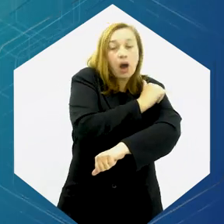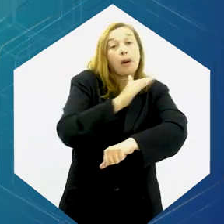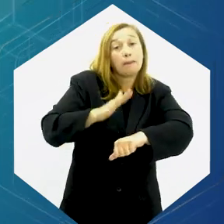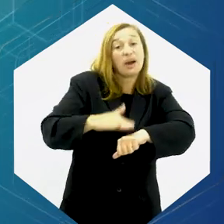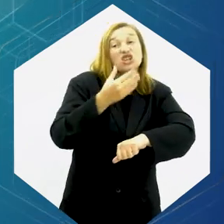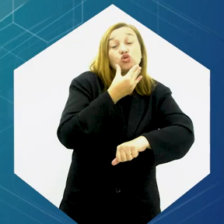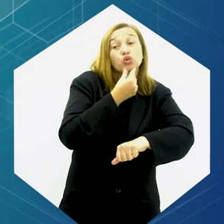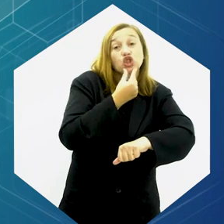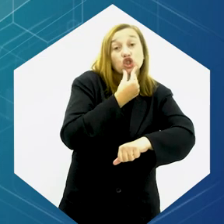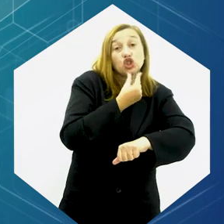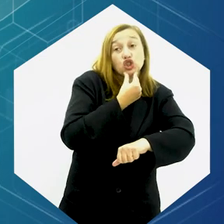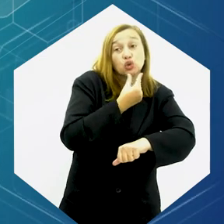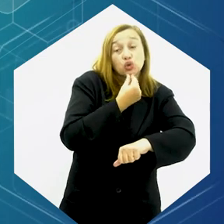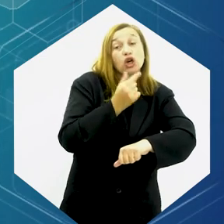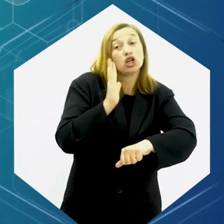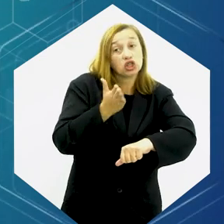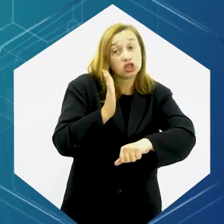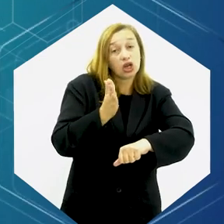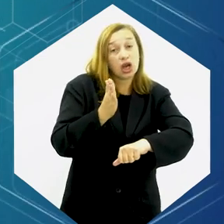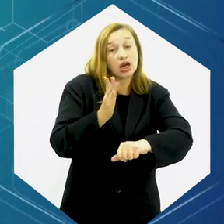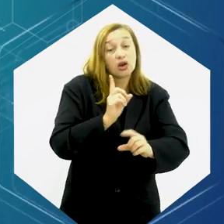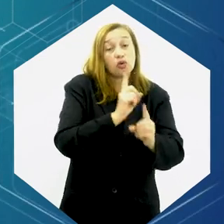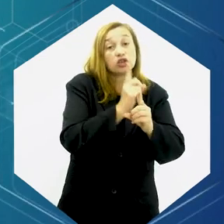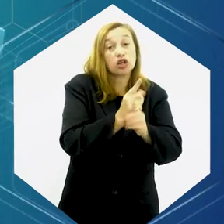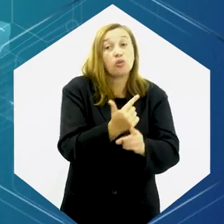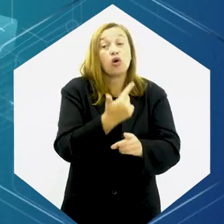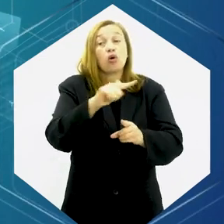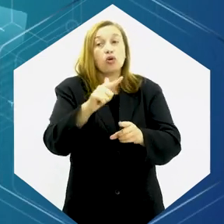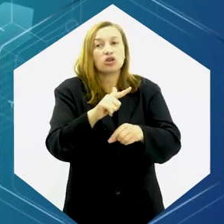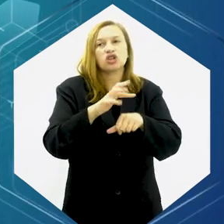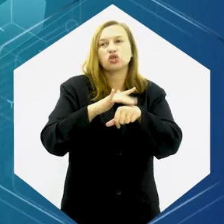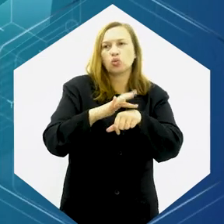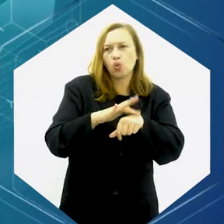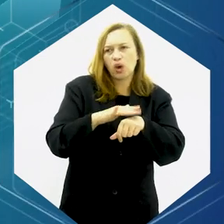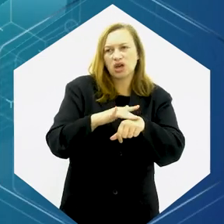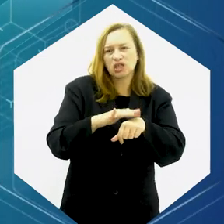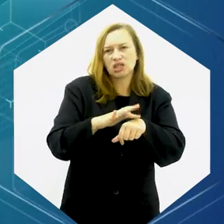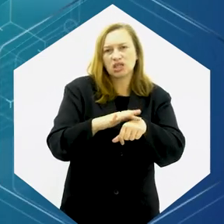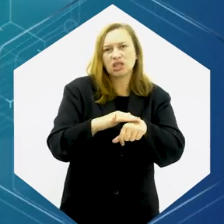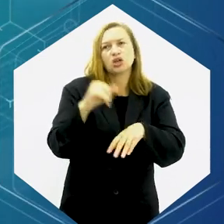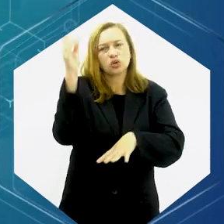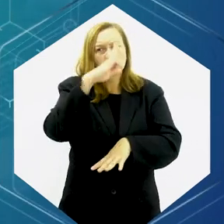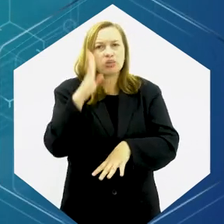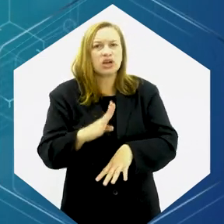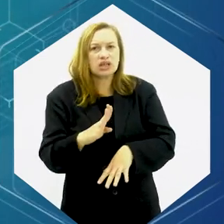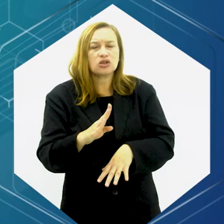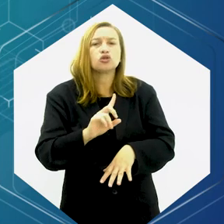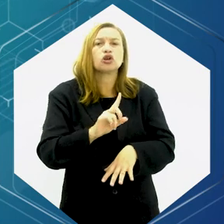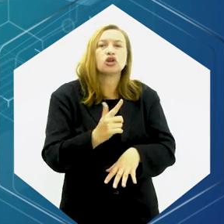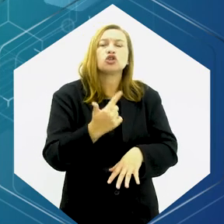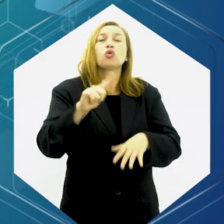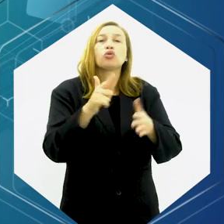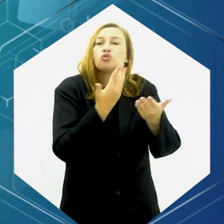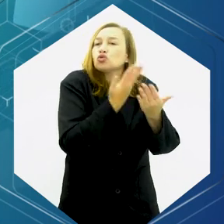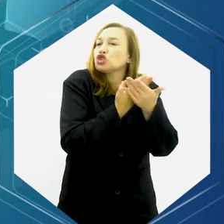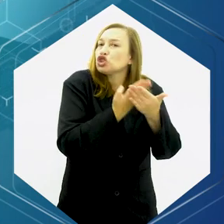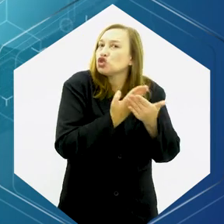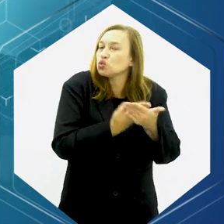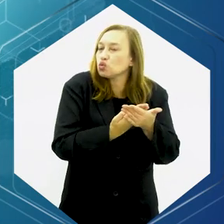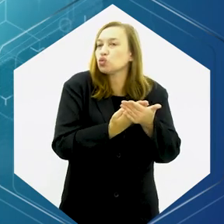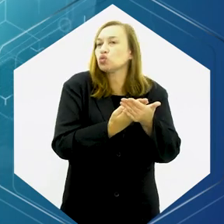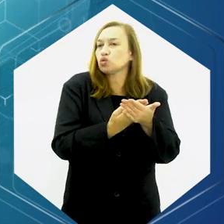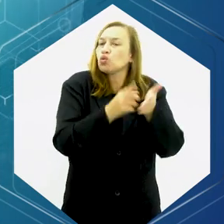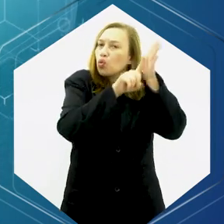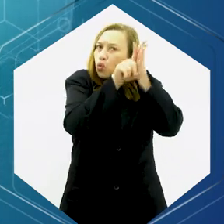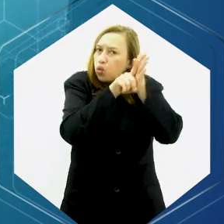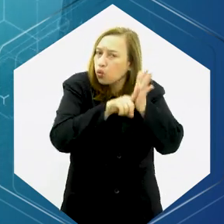em meninos né Eh o que corrobora já com outros achados né Eh no Brasil de outros inquéritos eh